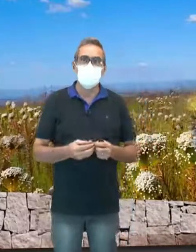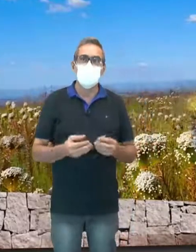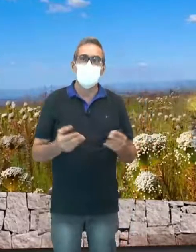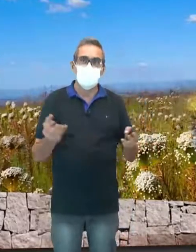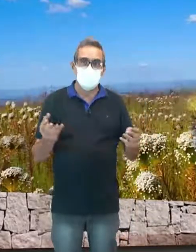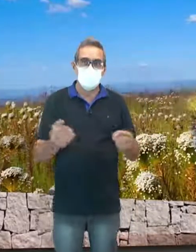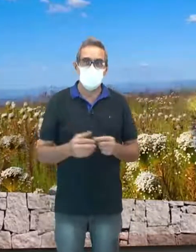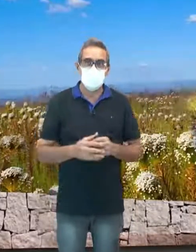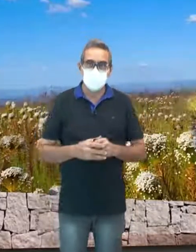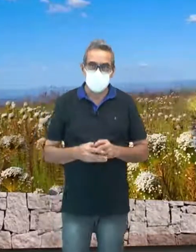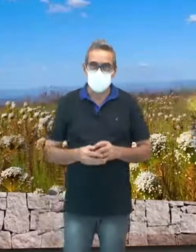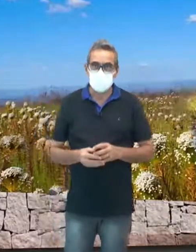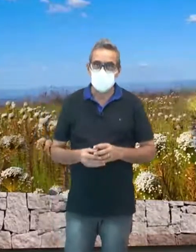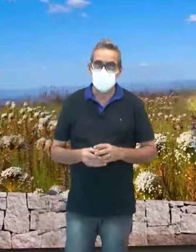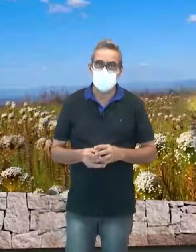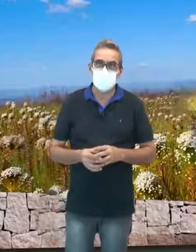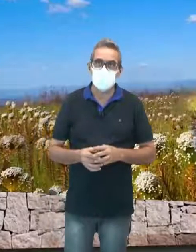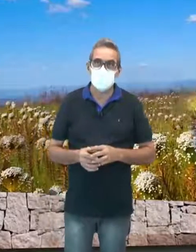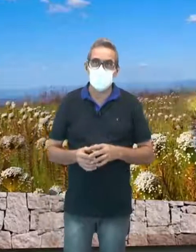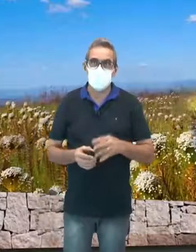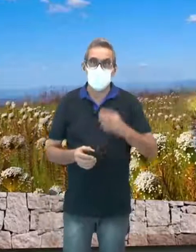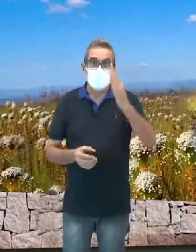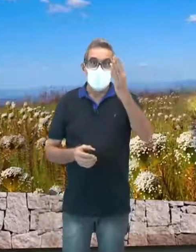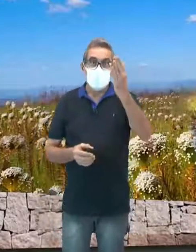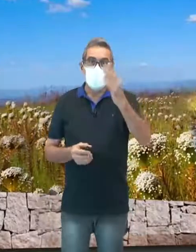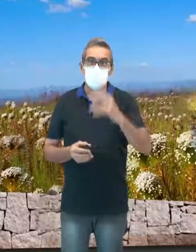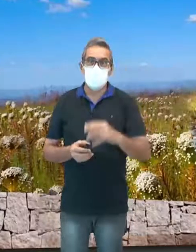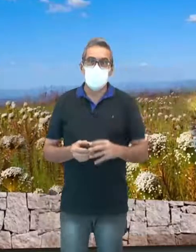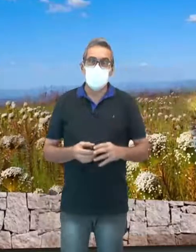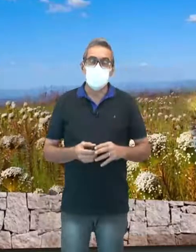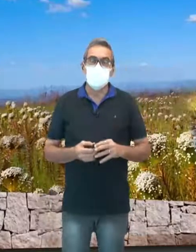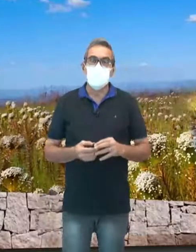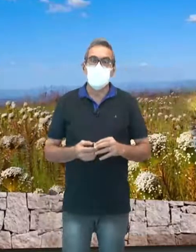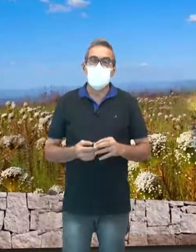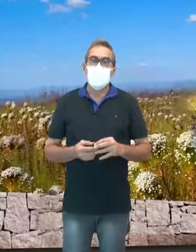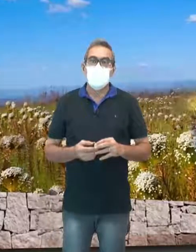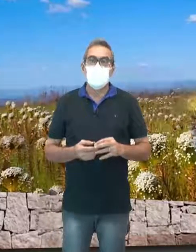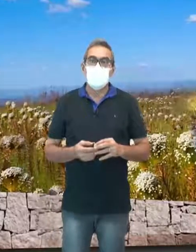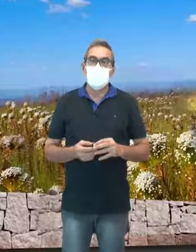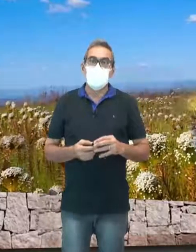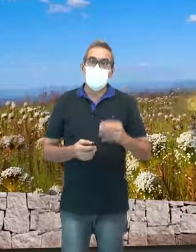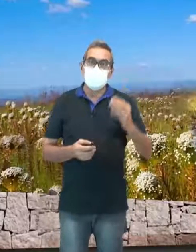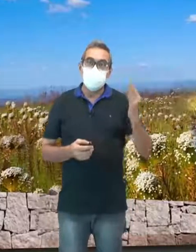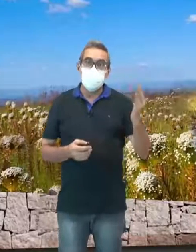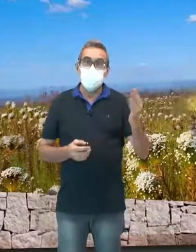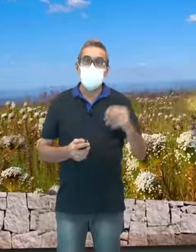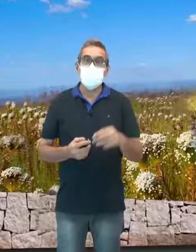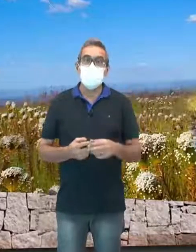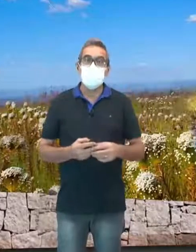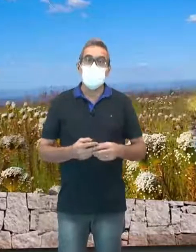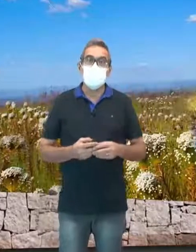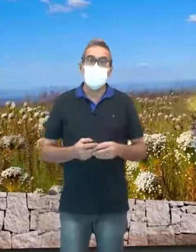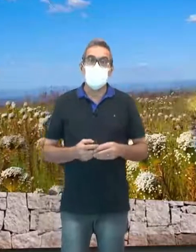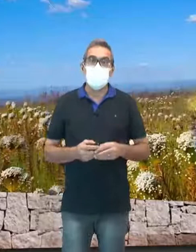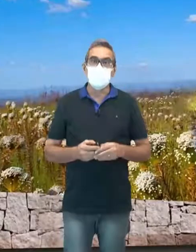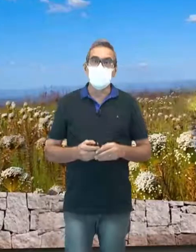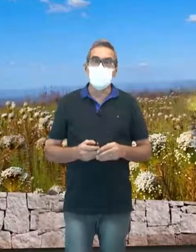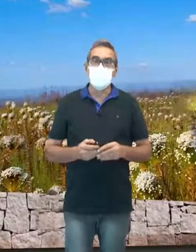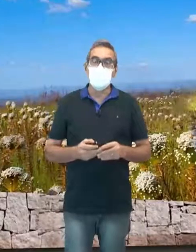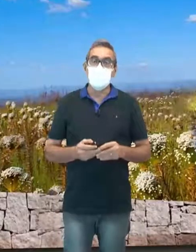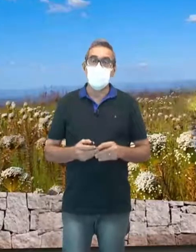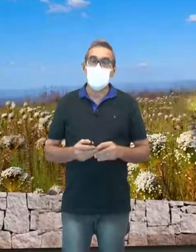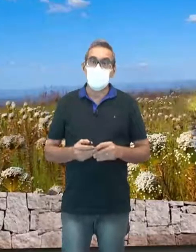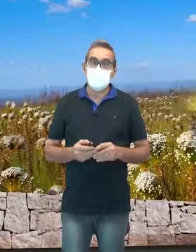ambiente mais sustentável. Eu recebi uma paisagem do